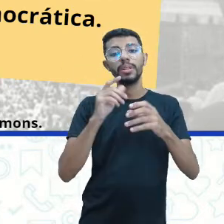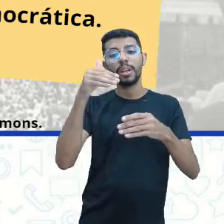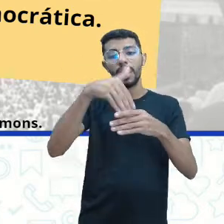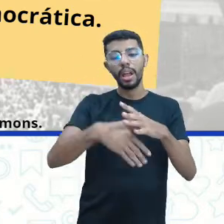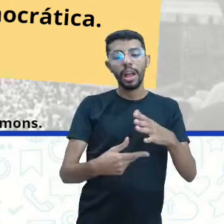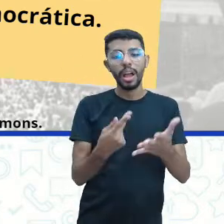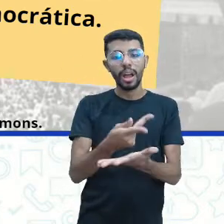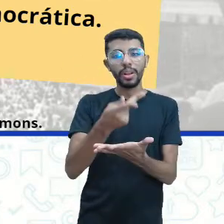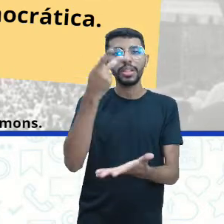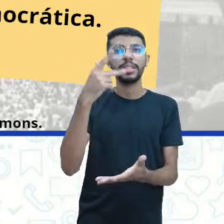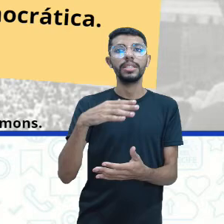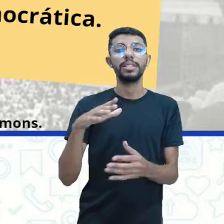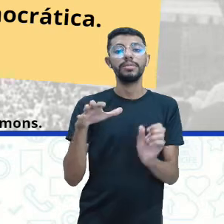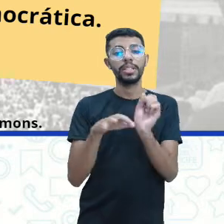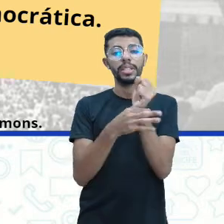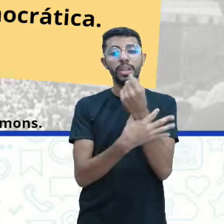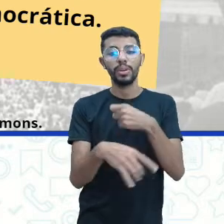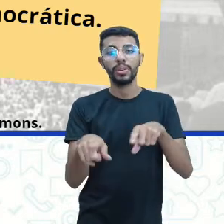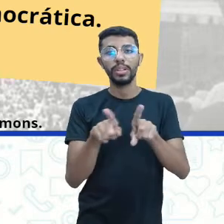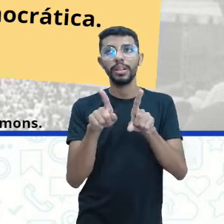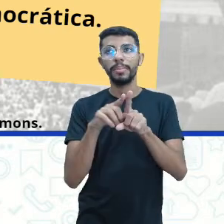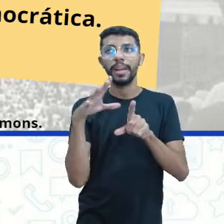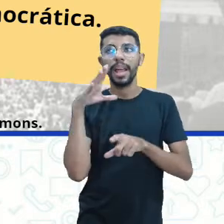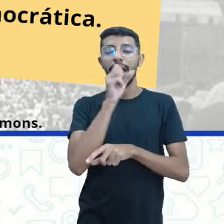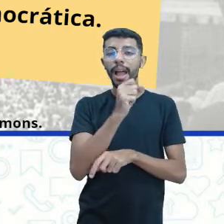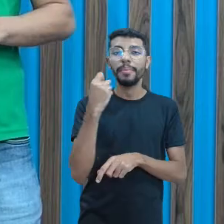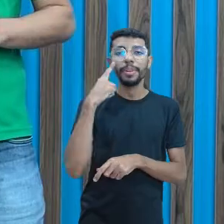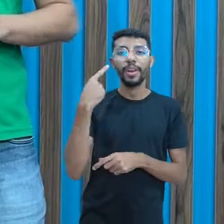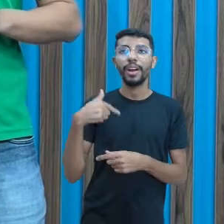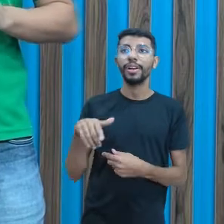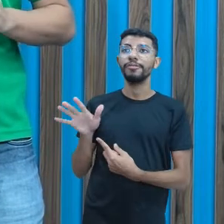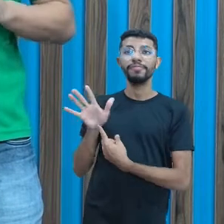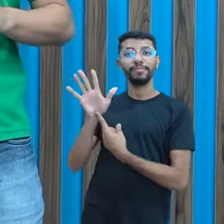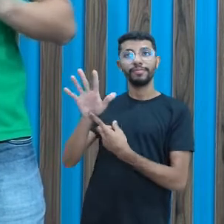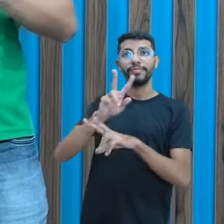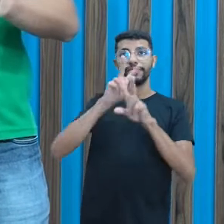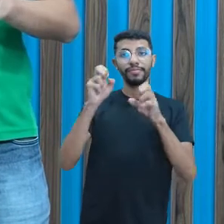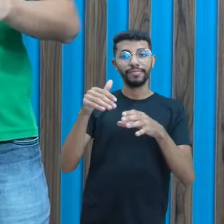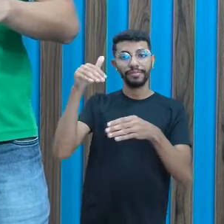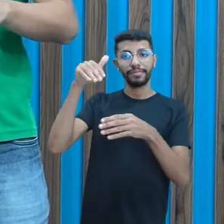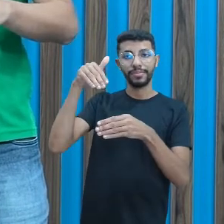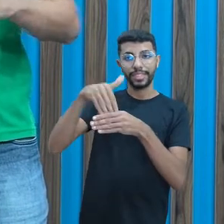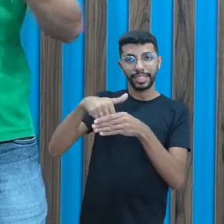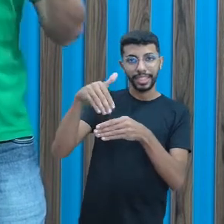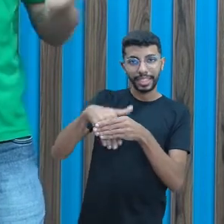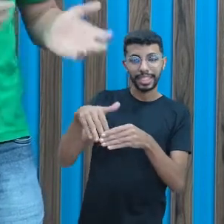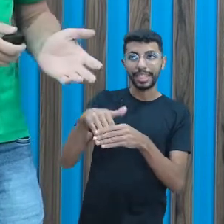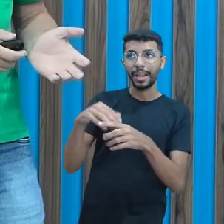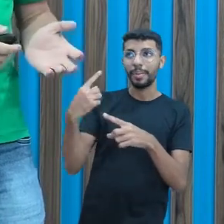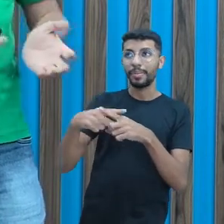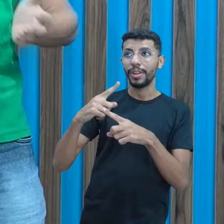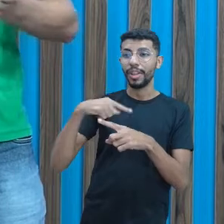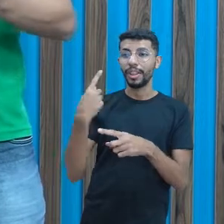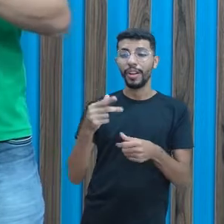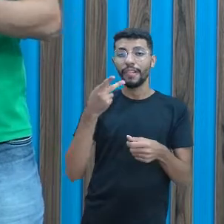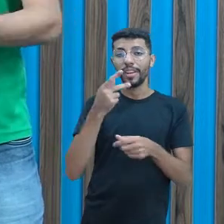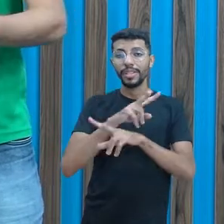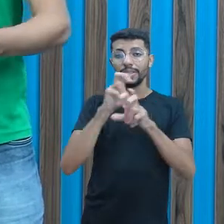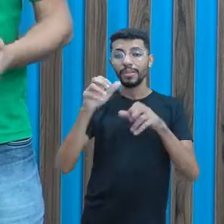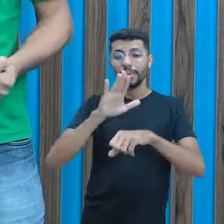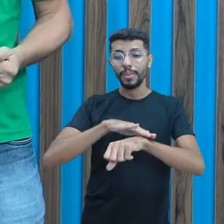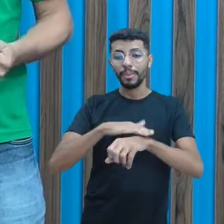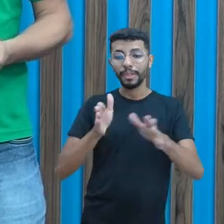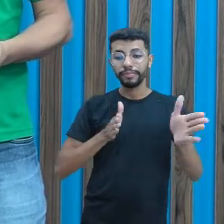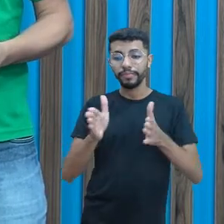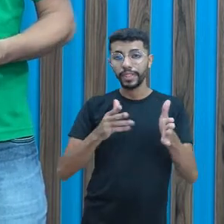muita brevidade, muito rápido, né? Então, eu estou chamando a atenção para as eleições e para a urna eletrônica, porque a gente está falando de um momento que as pessoas